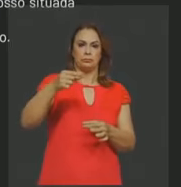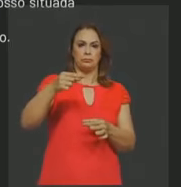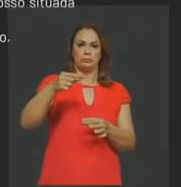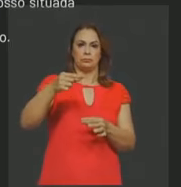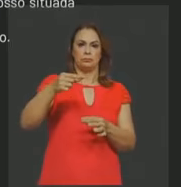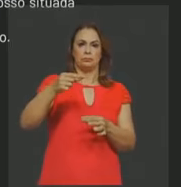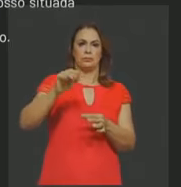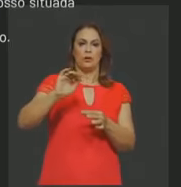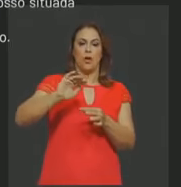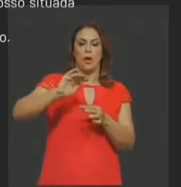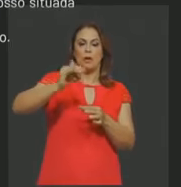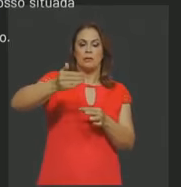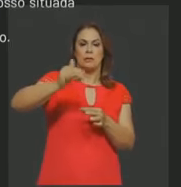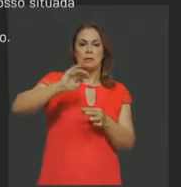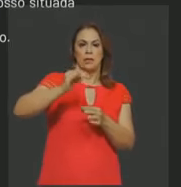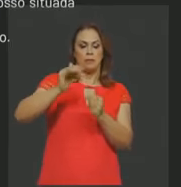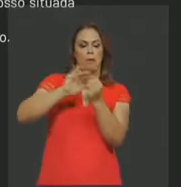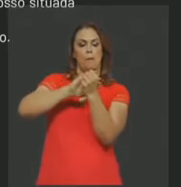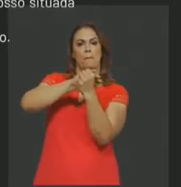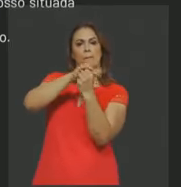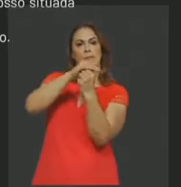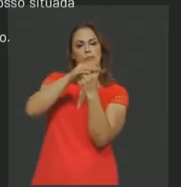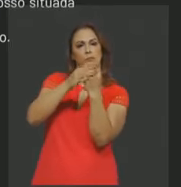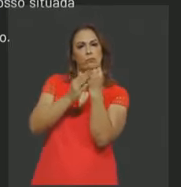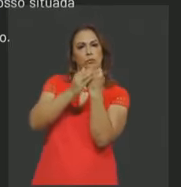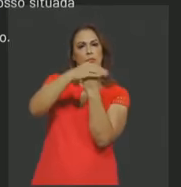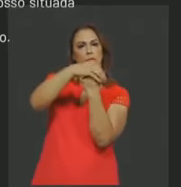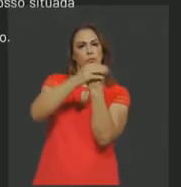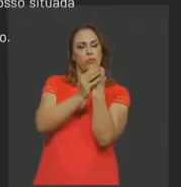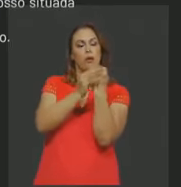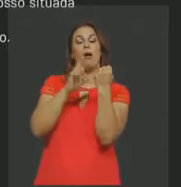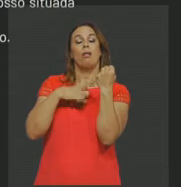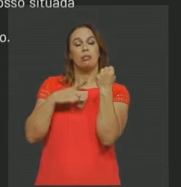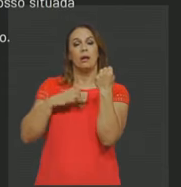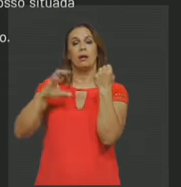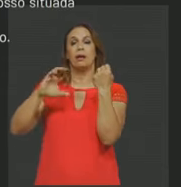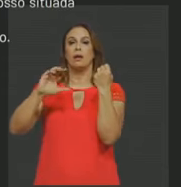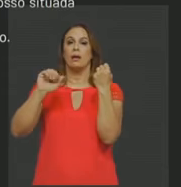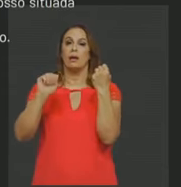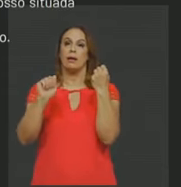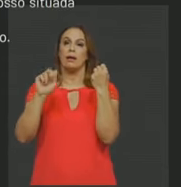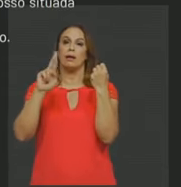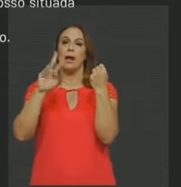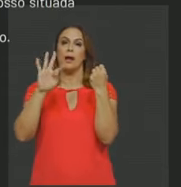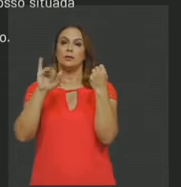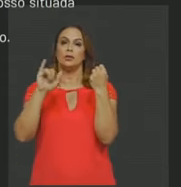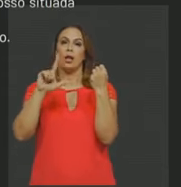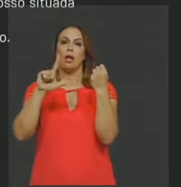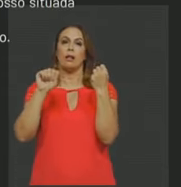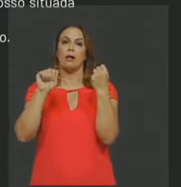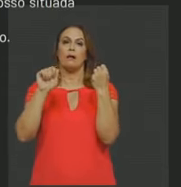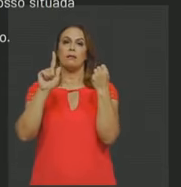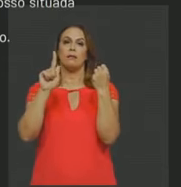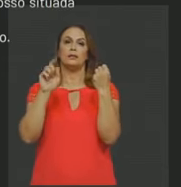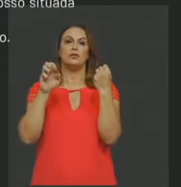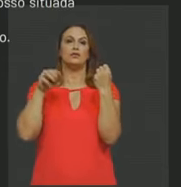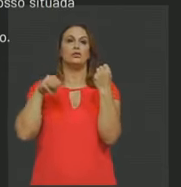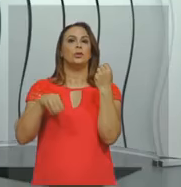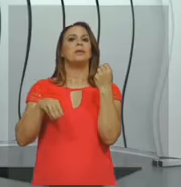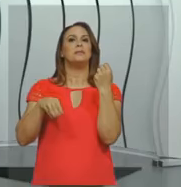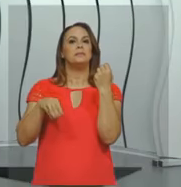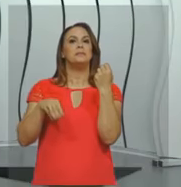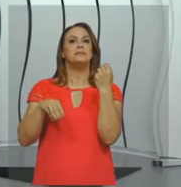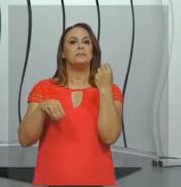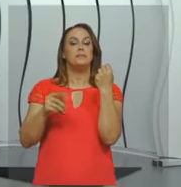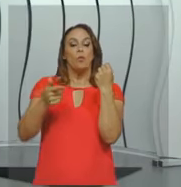gente vai ver daqui a pouco para que ela serve, e uma cartilagem aqui de crescimento. O osso tem que crescer e ele tem um